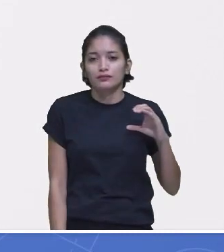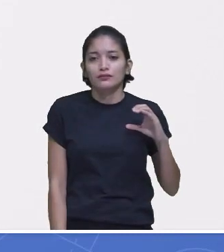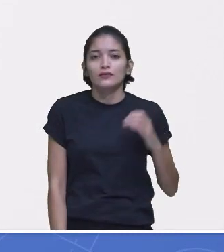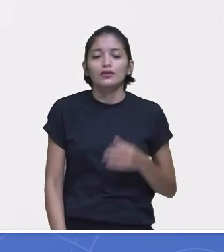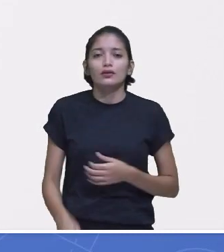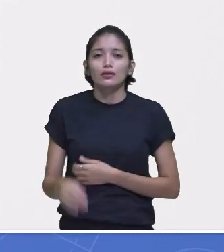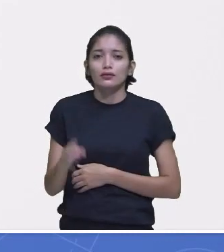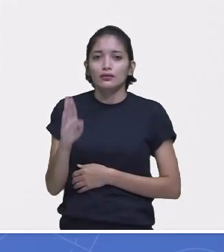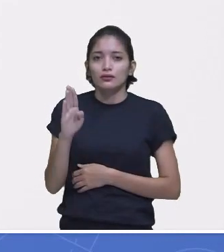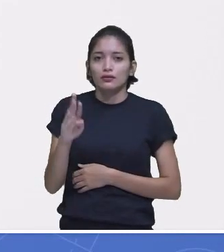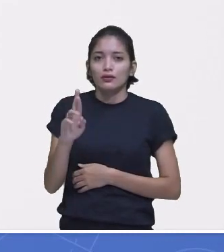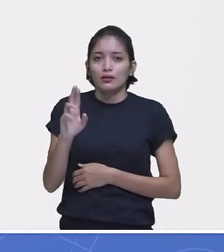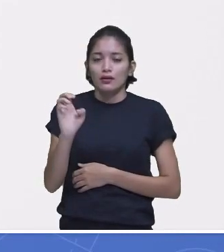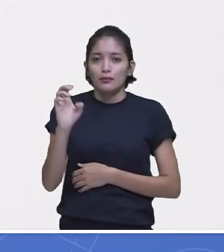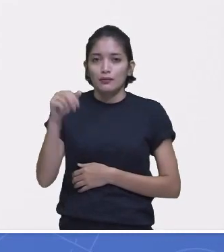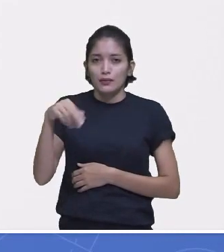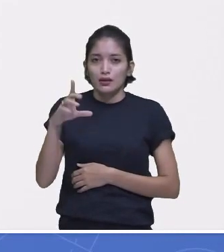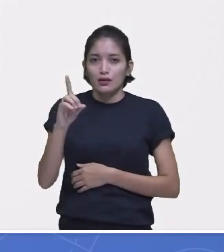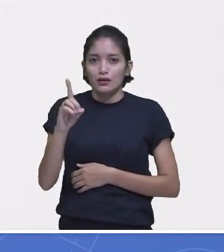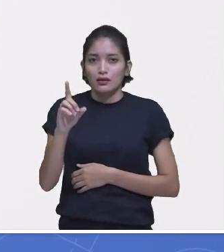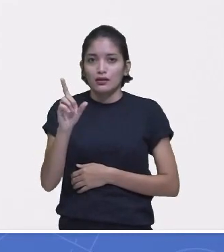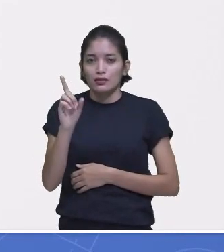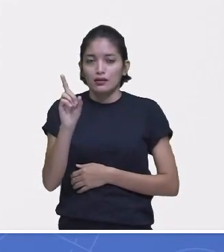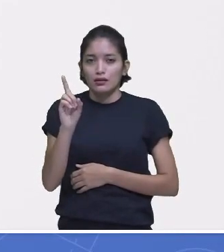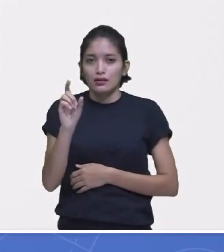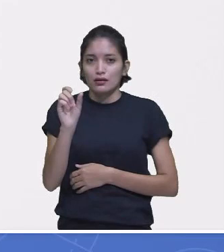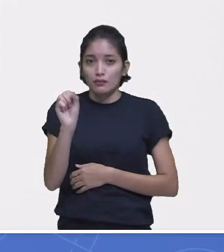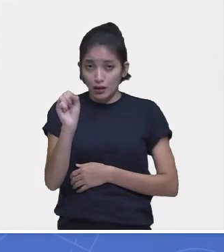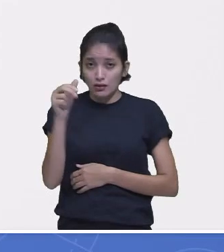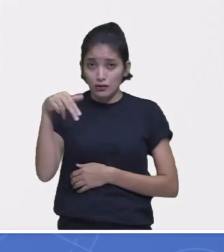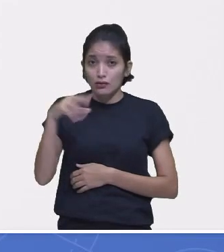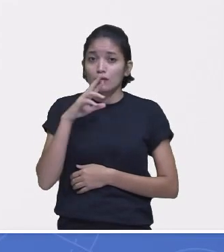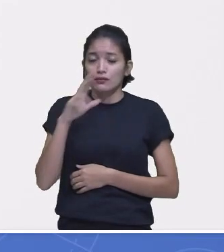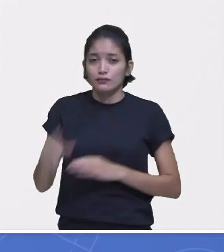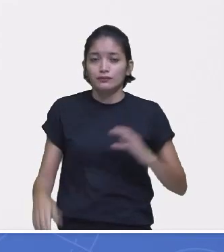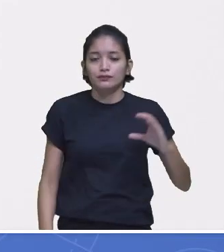Brandson, letra C.